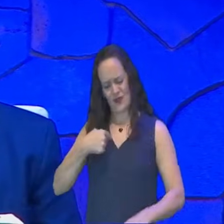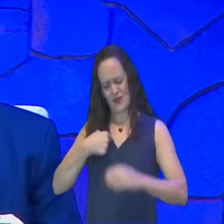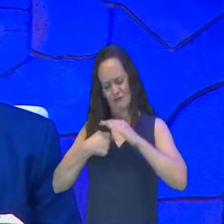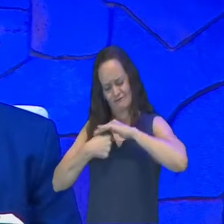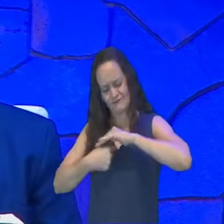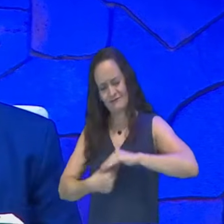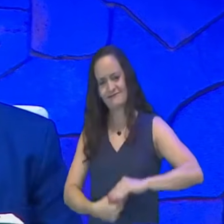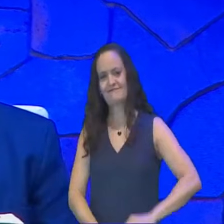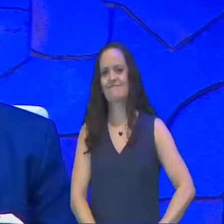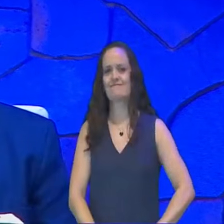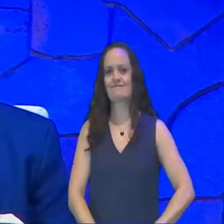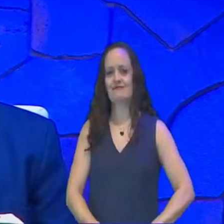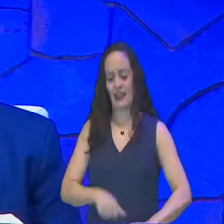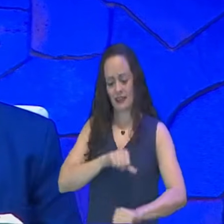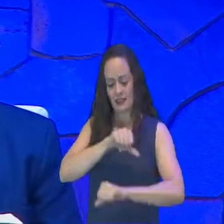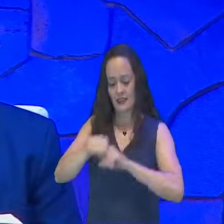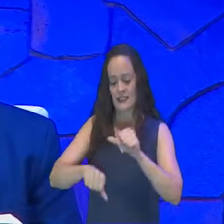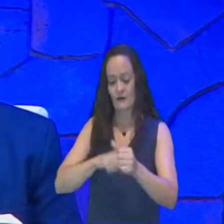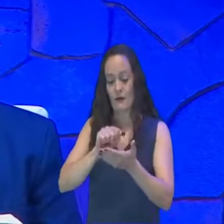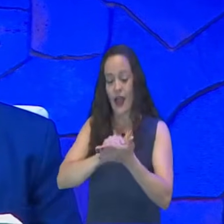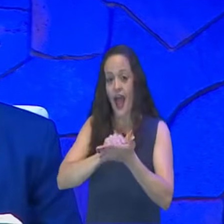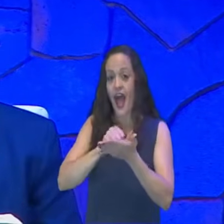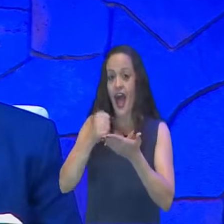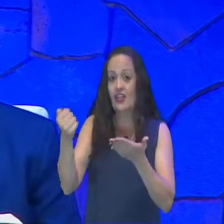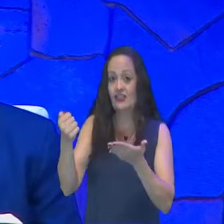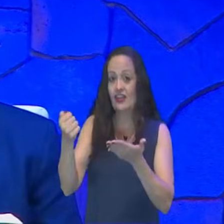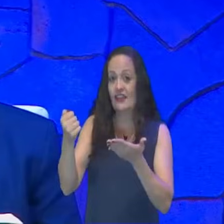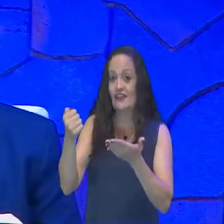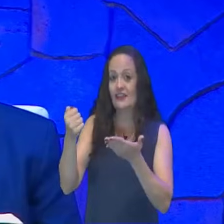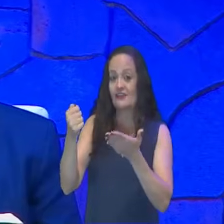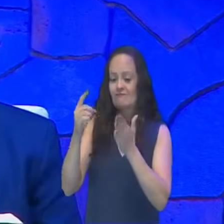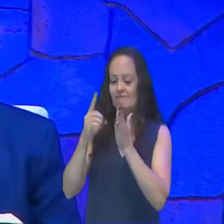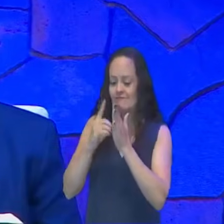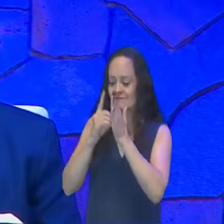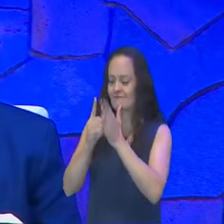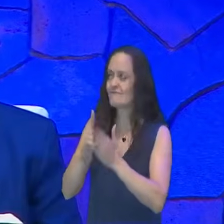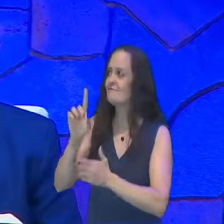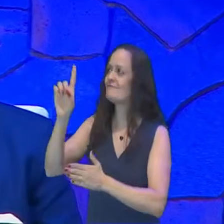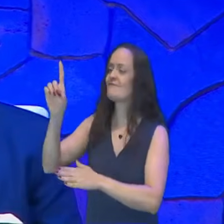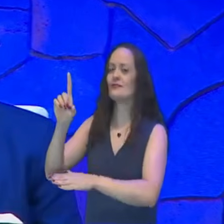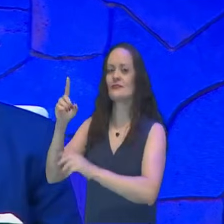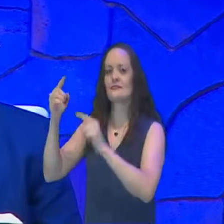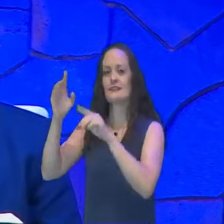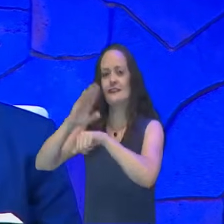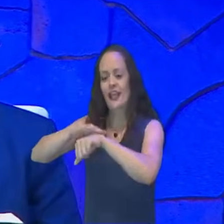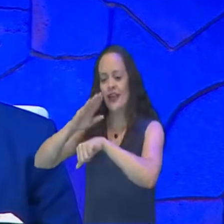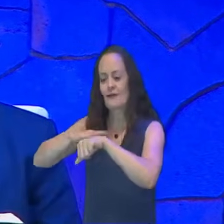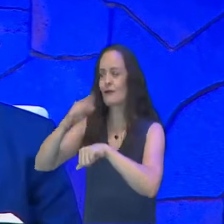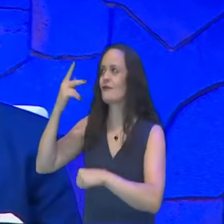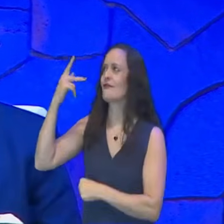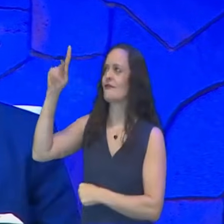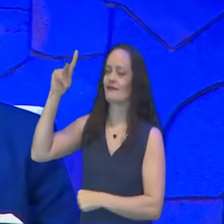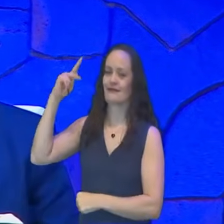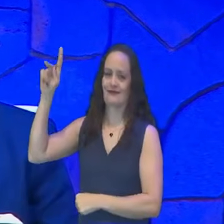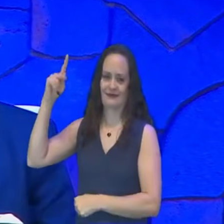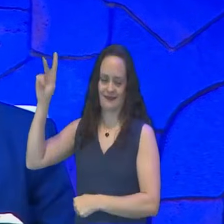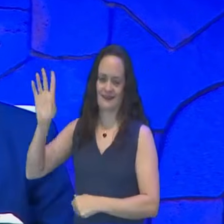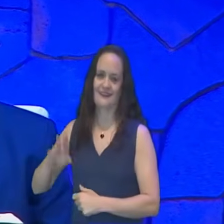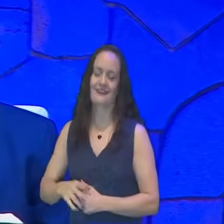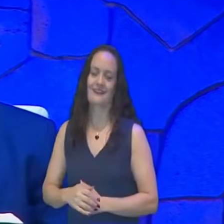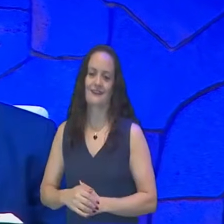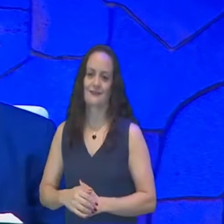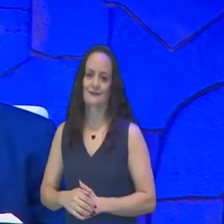agenda e a fazer dele o nosso único e maior tesouro.